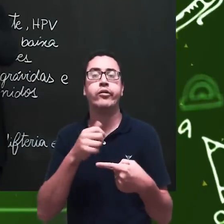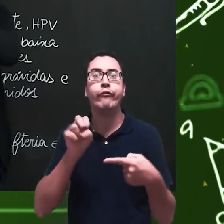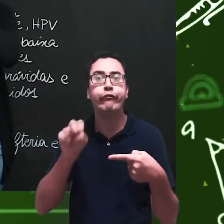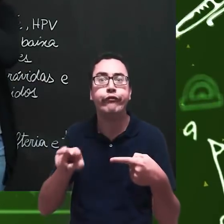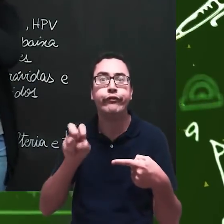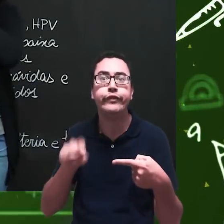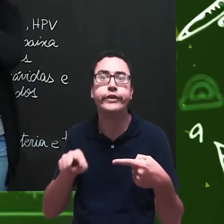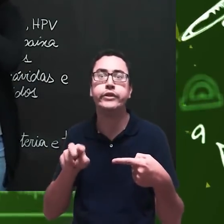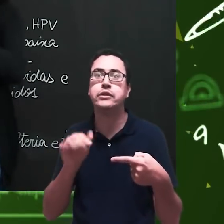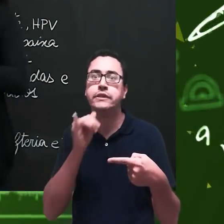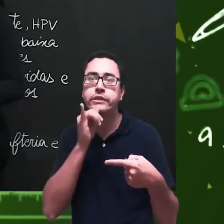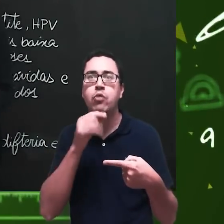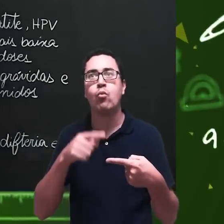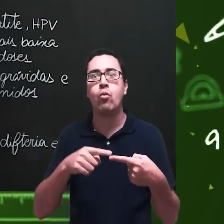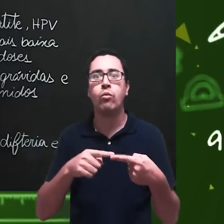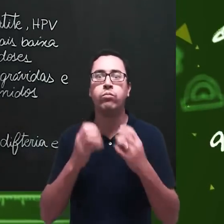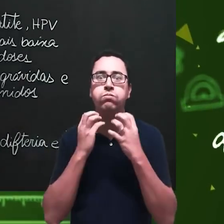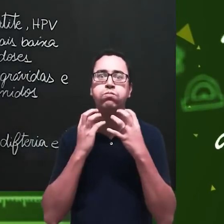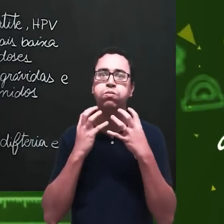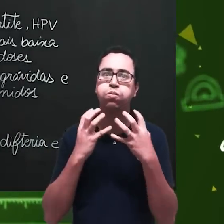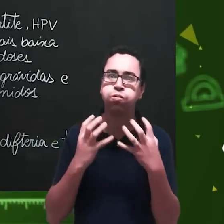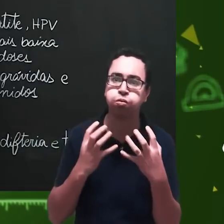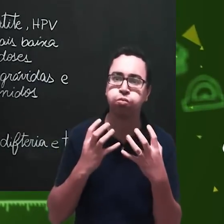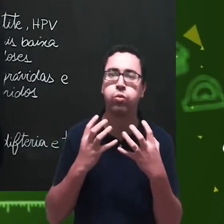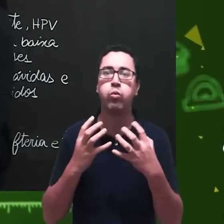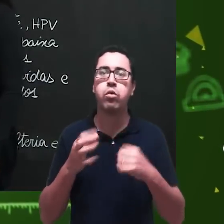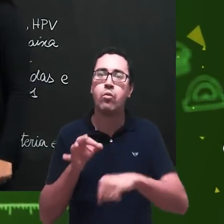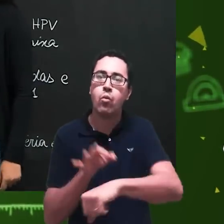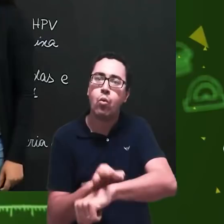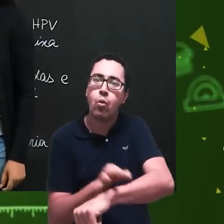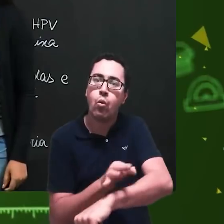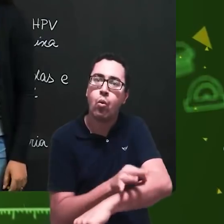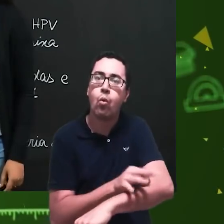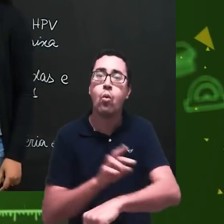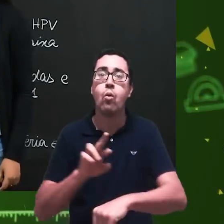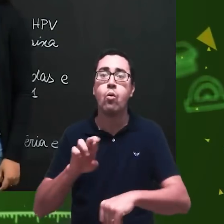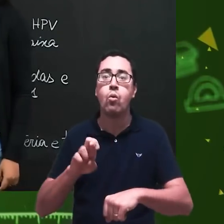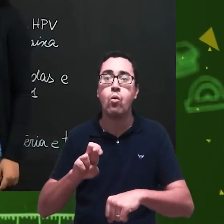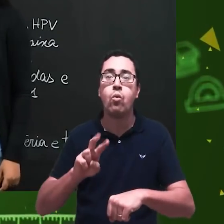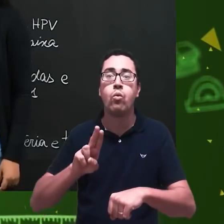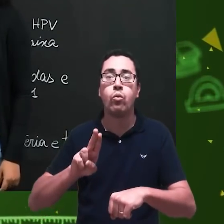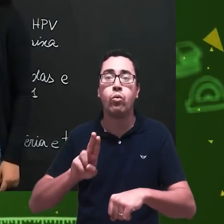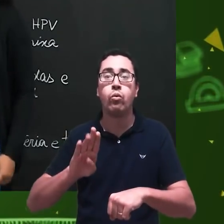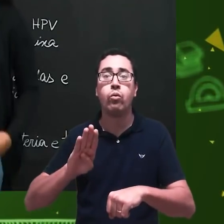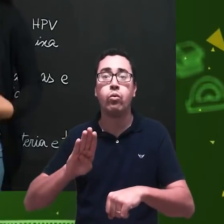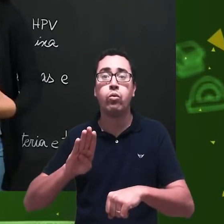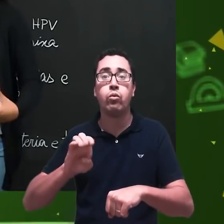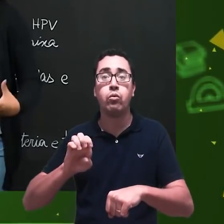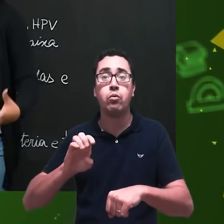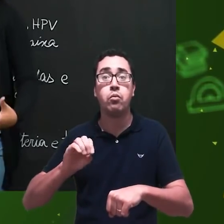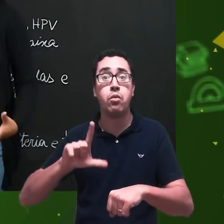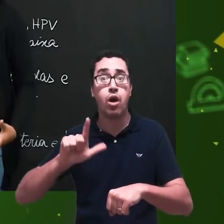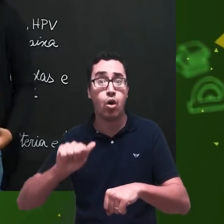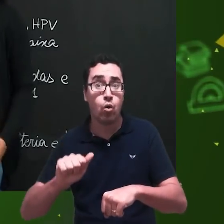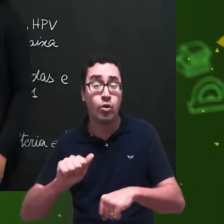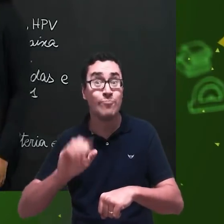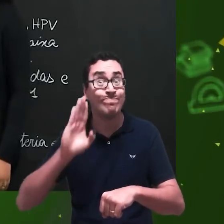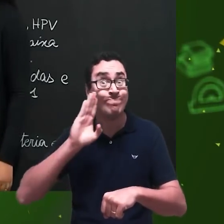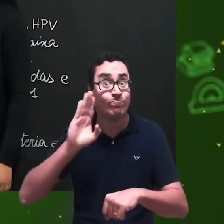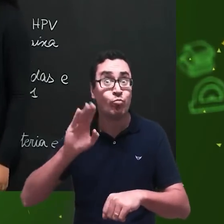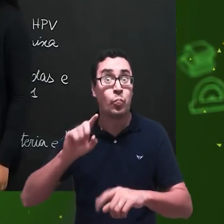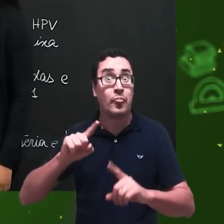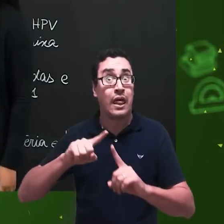vai afetar aqui a nossa glândula salivar. A rubéola, que é muito perigosa para grávidas, para o feto que ela